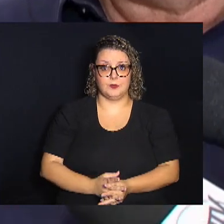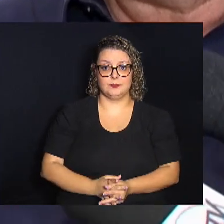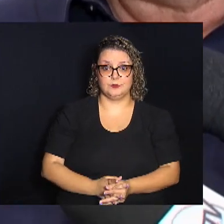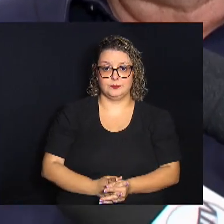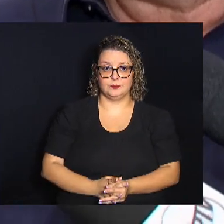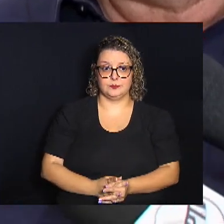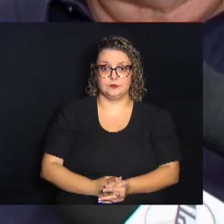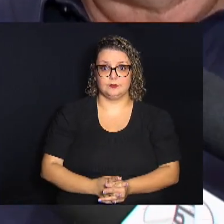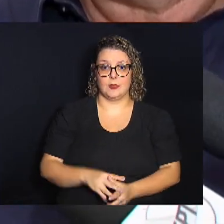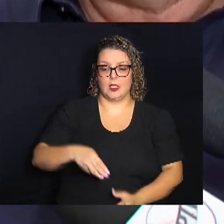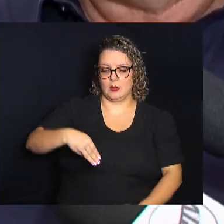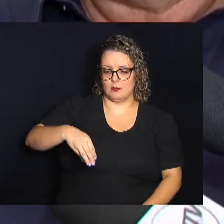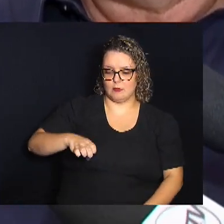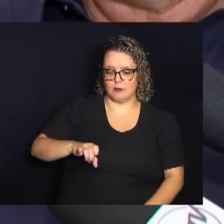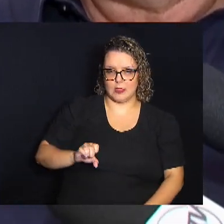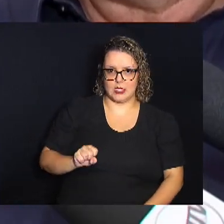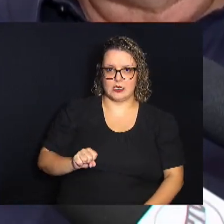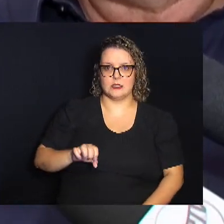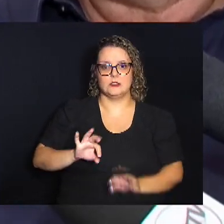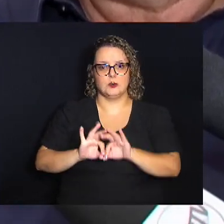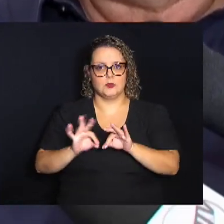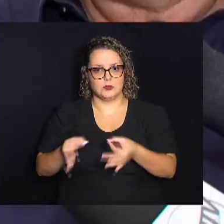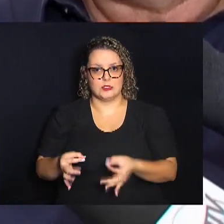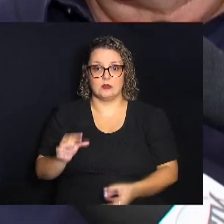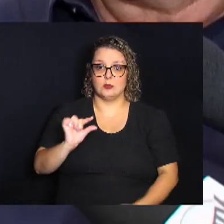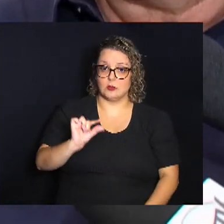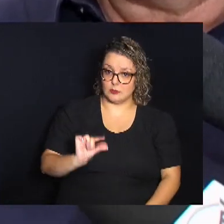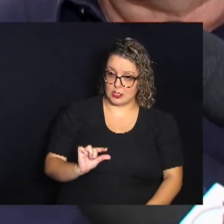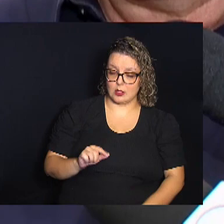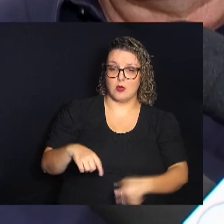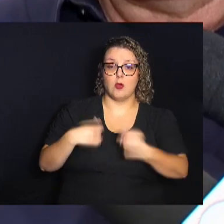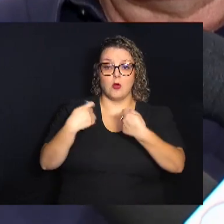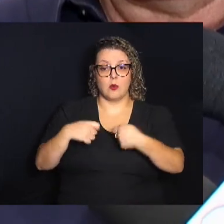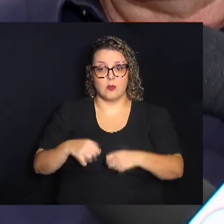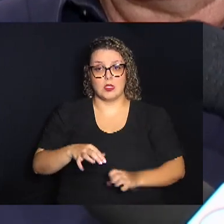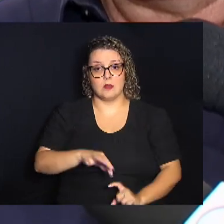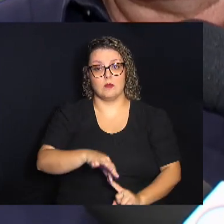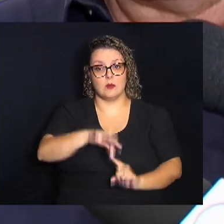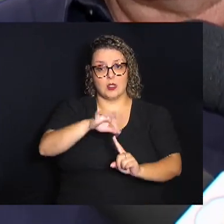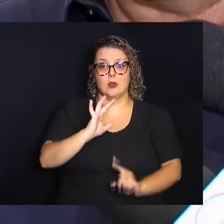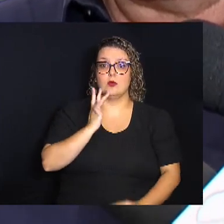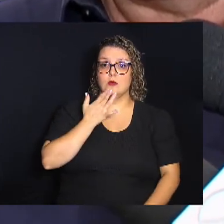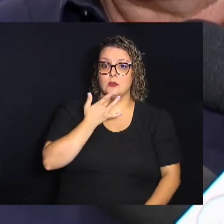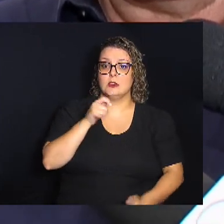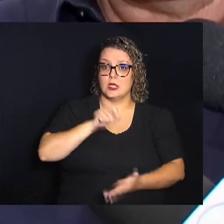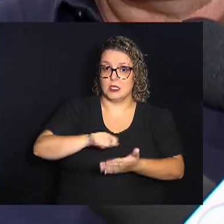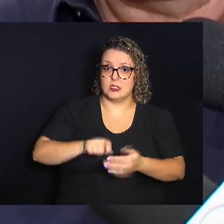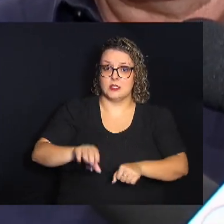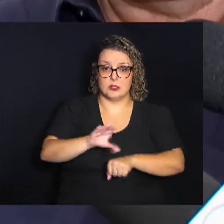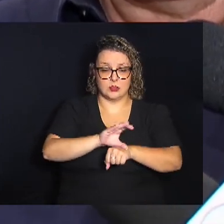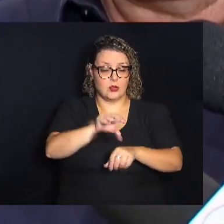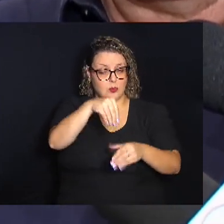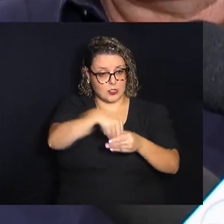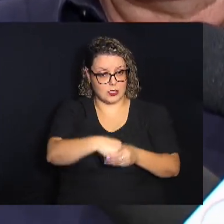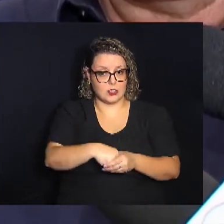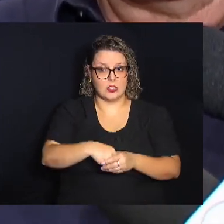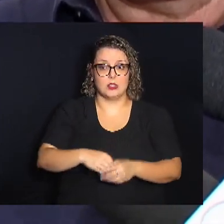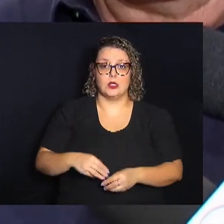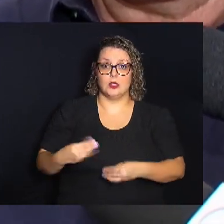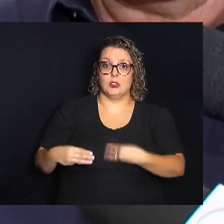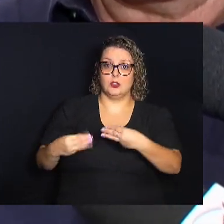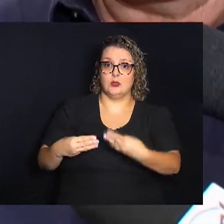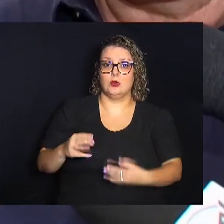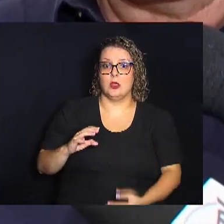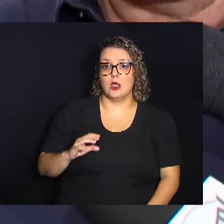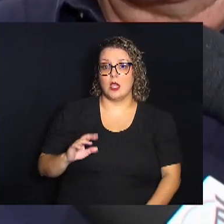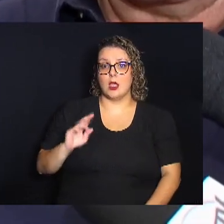as MEIs, os simples, os pequenos, devem ser prioridade, porque está escrito na Constituição. Então, o ministro Haddad e o